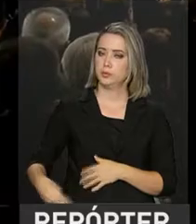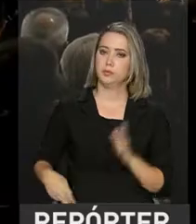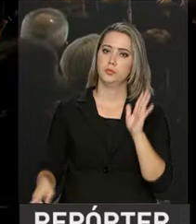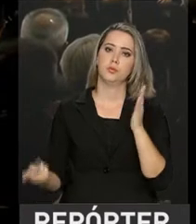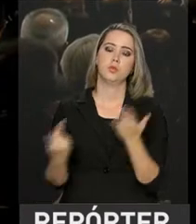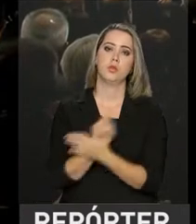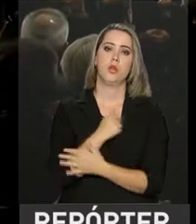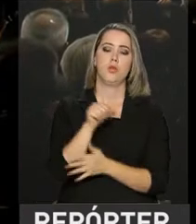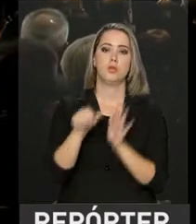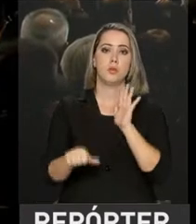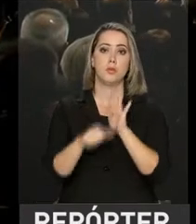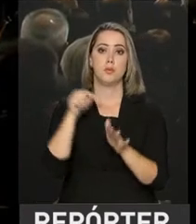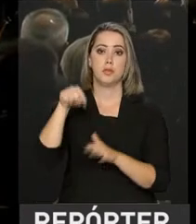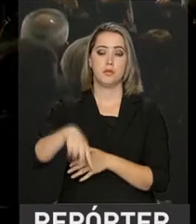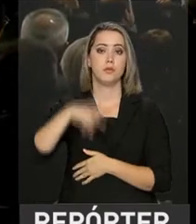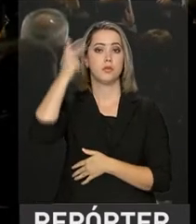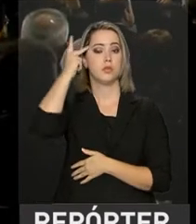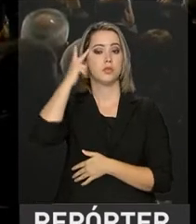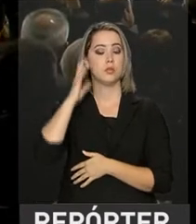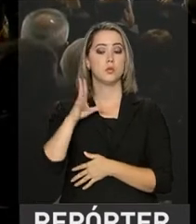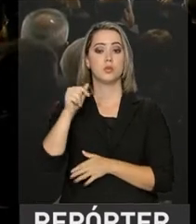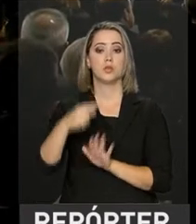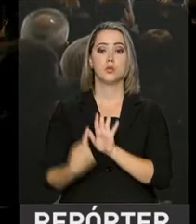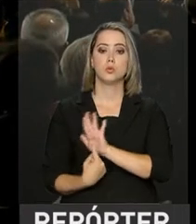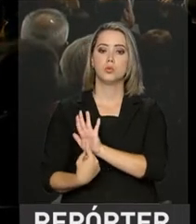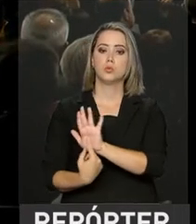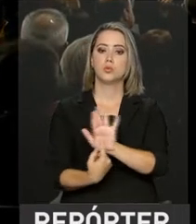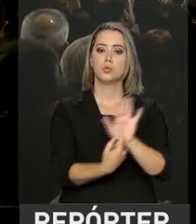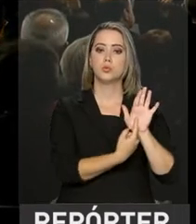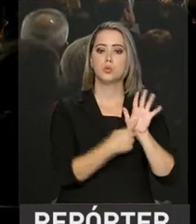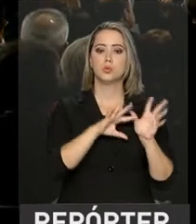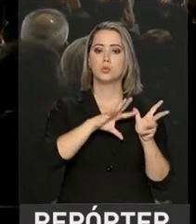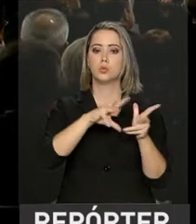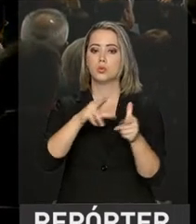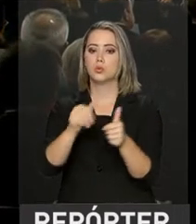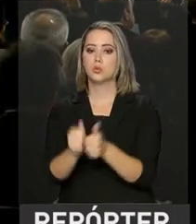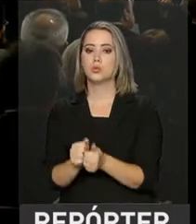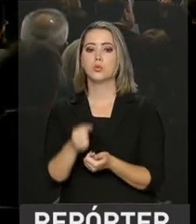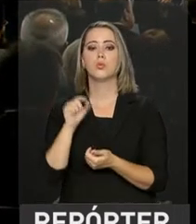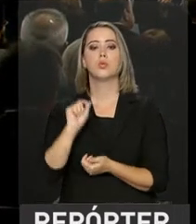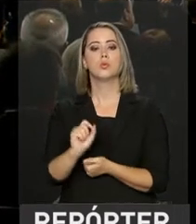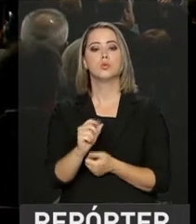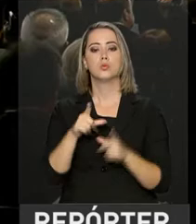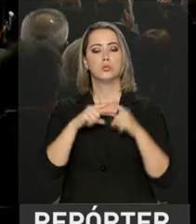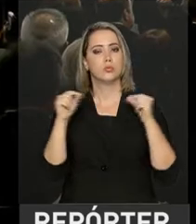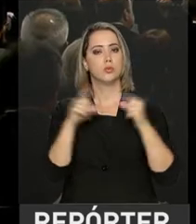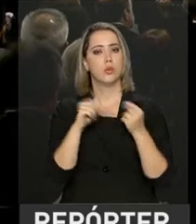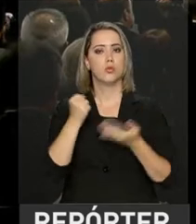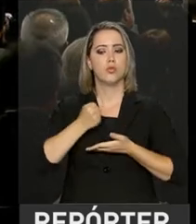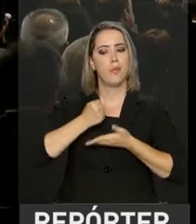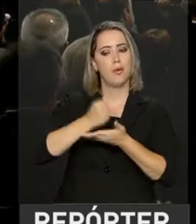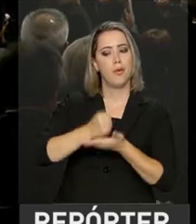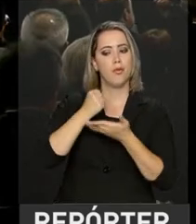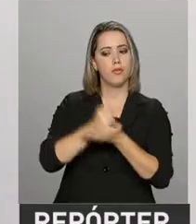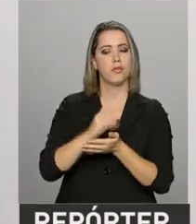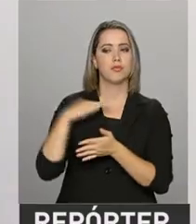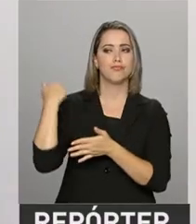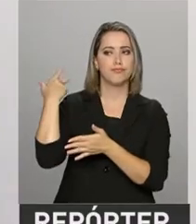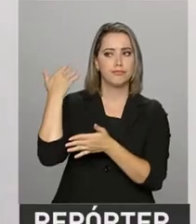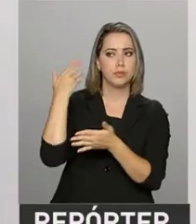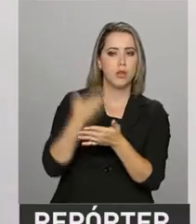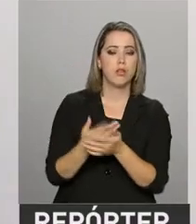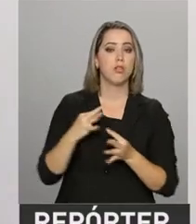paulo tem o objetivo de mostrar a todos os povos o que o japão tem a oferecer além dos estereótipos de tradição milenar e